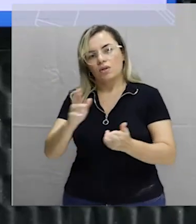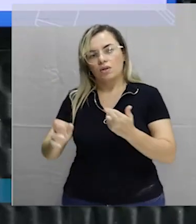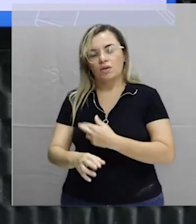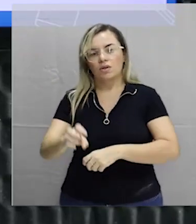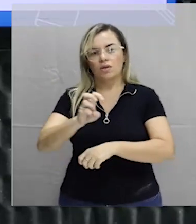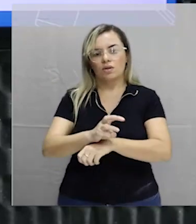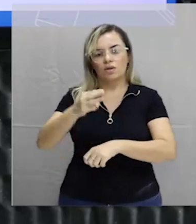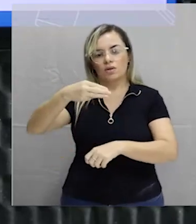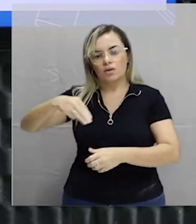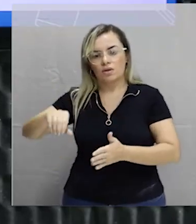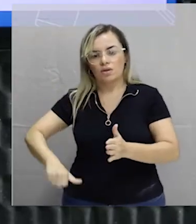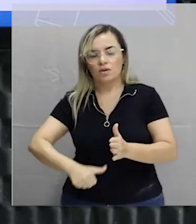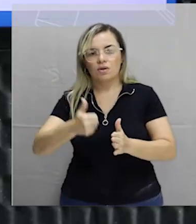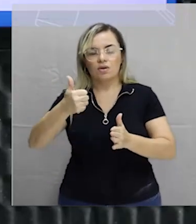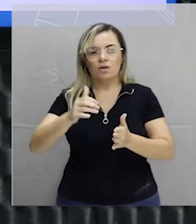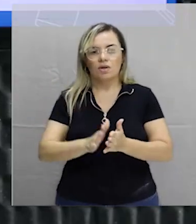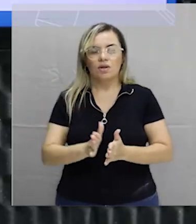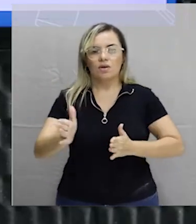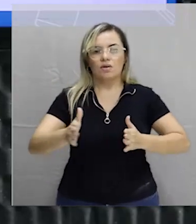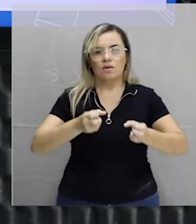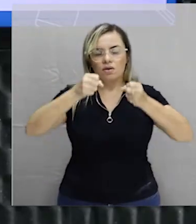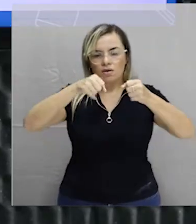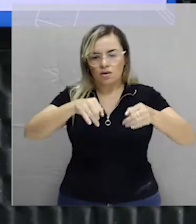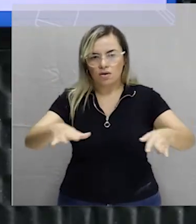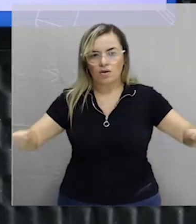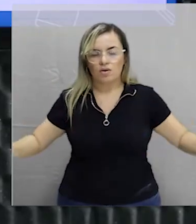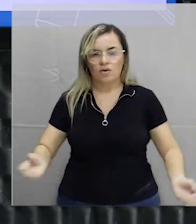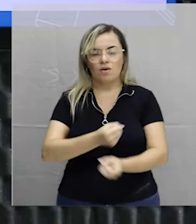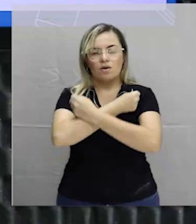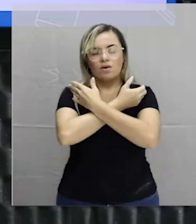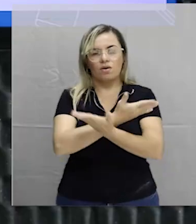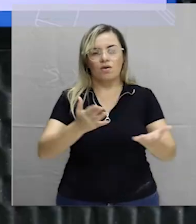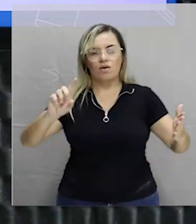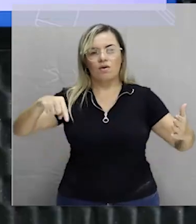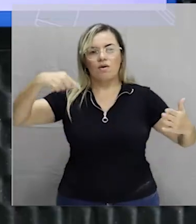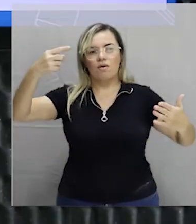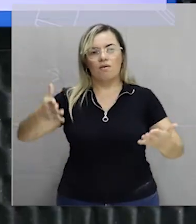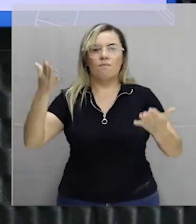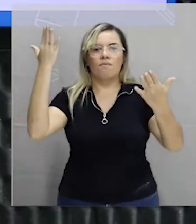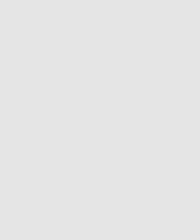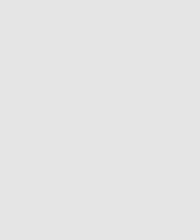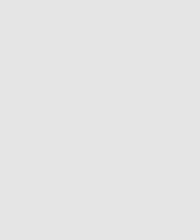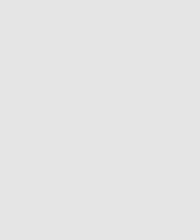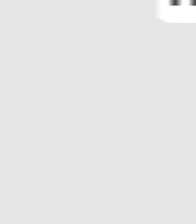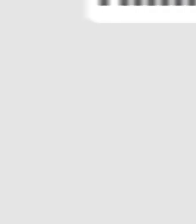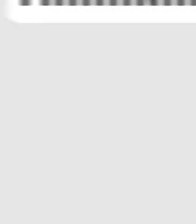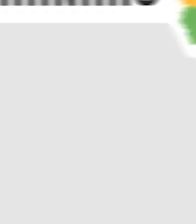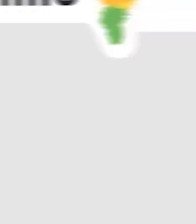primeira fase da sua colonização. Um grande abraço e até o nosso próximo encontro.